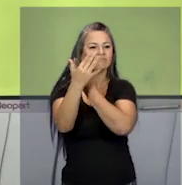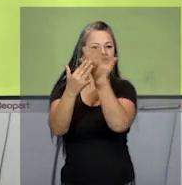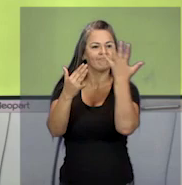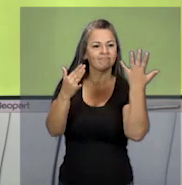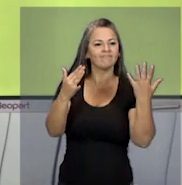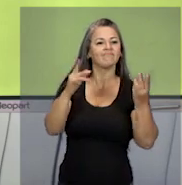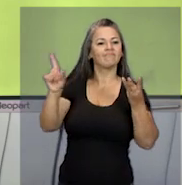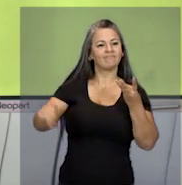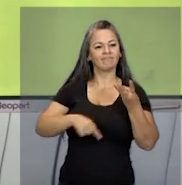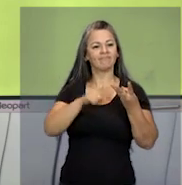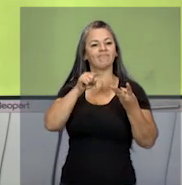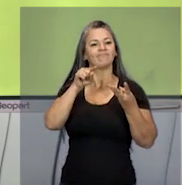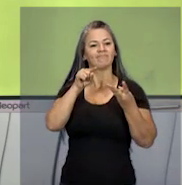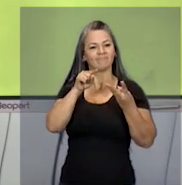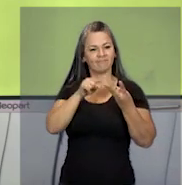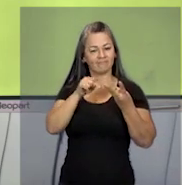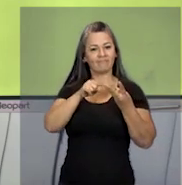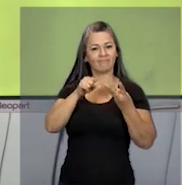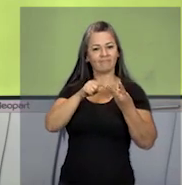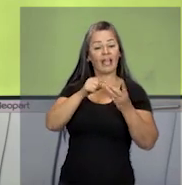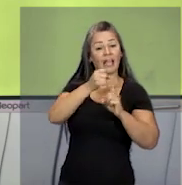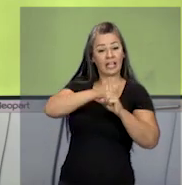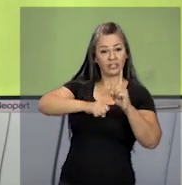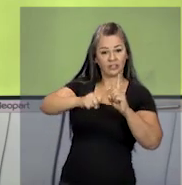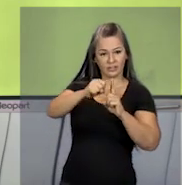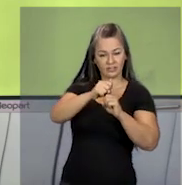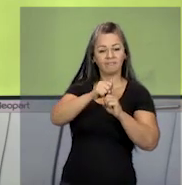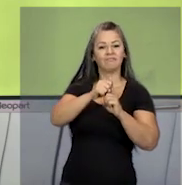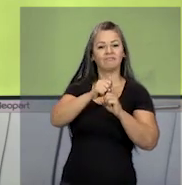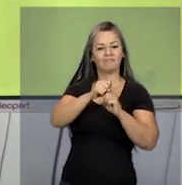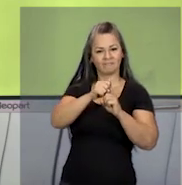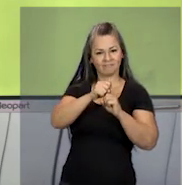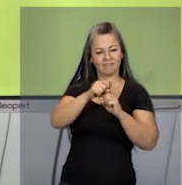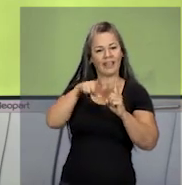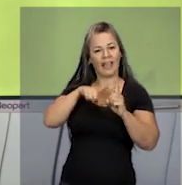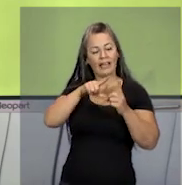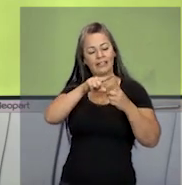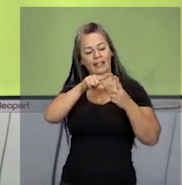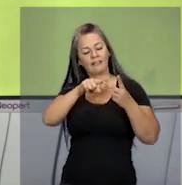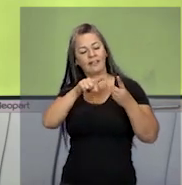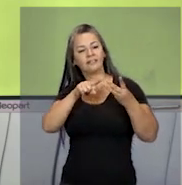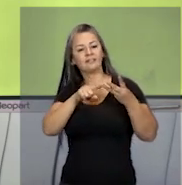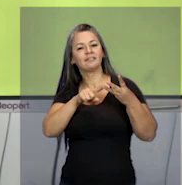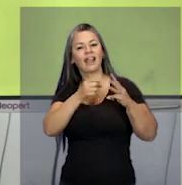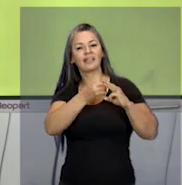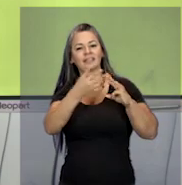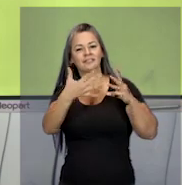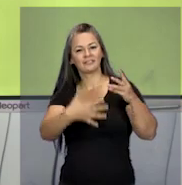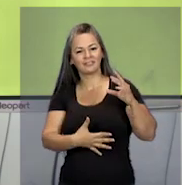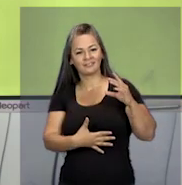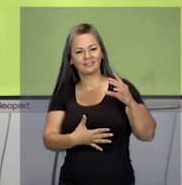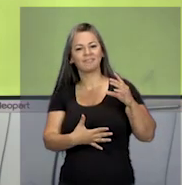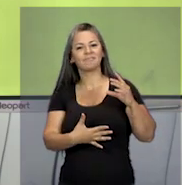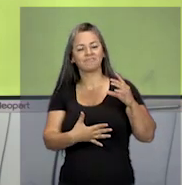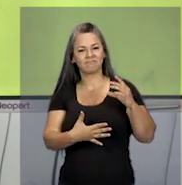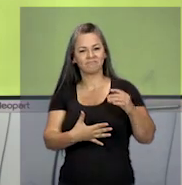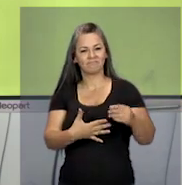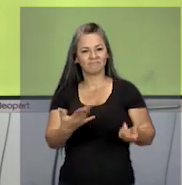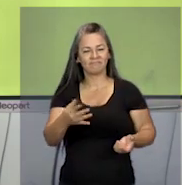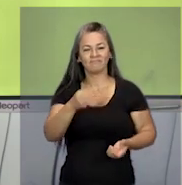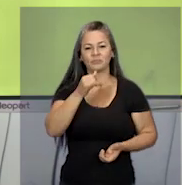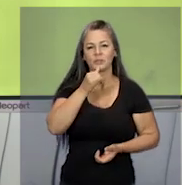Pegando as atividades econômicas desses estados, ok? E, claro, as questões ambientais e naturais, aí a questão